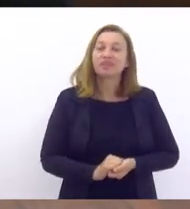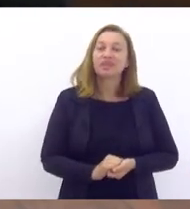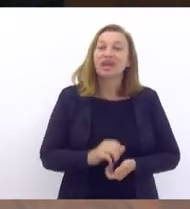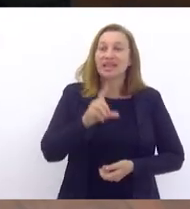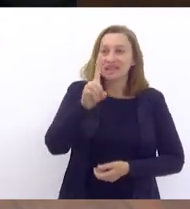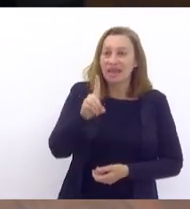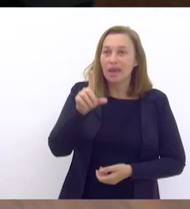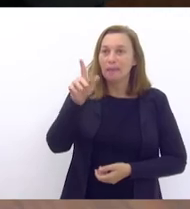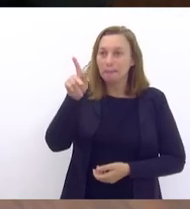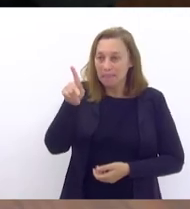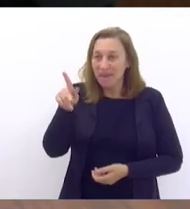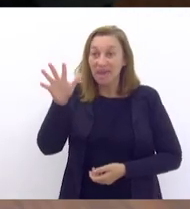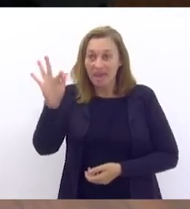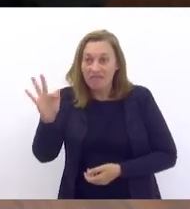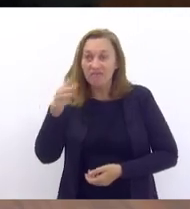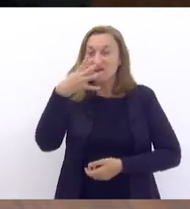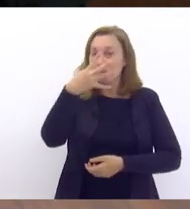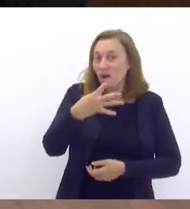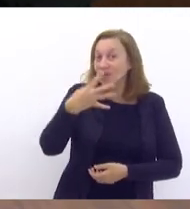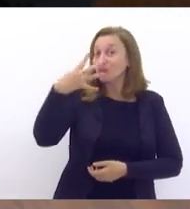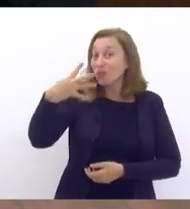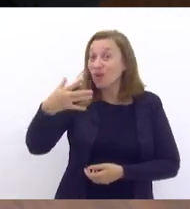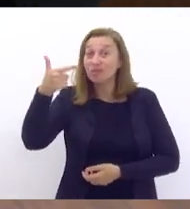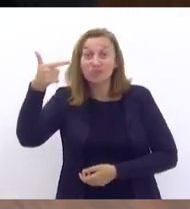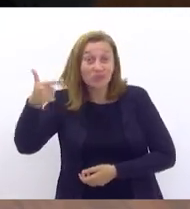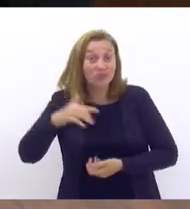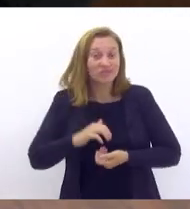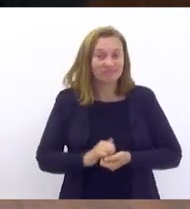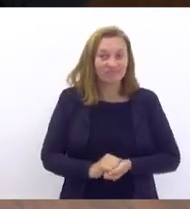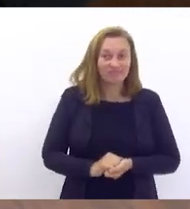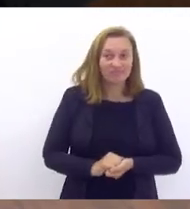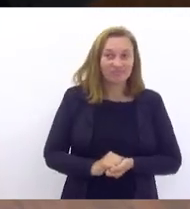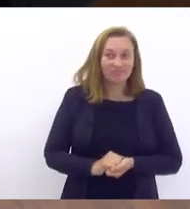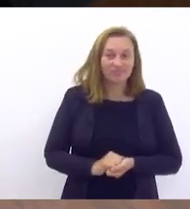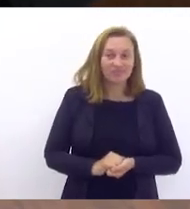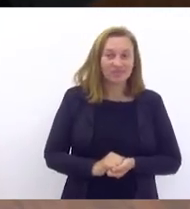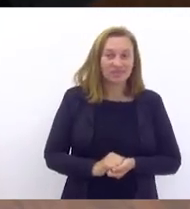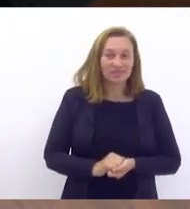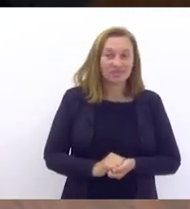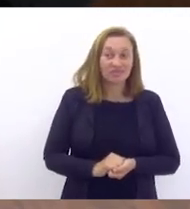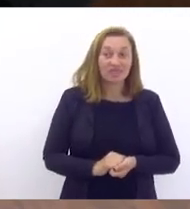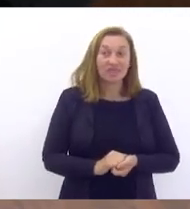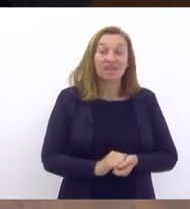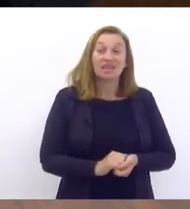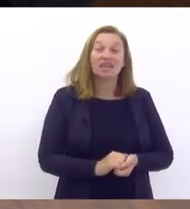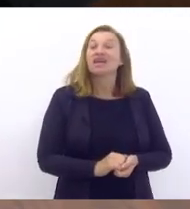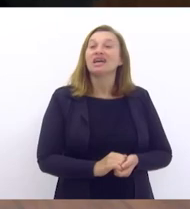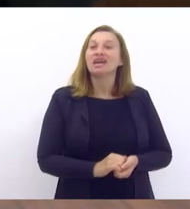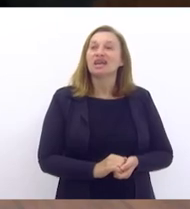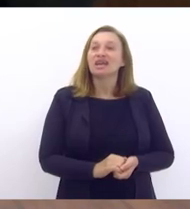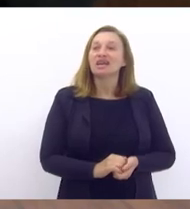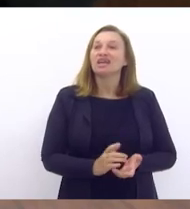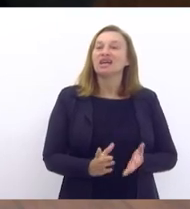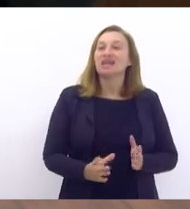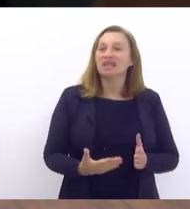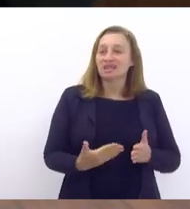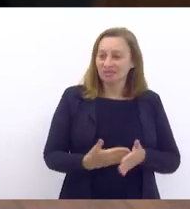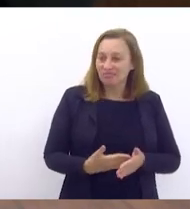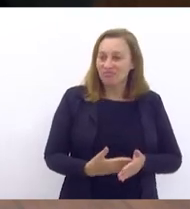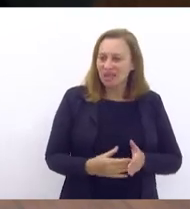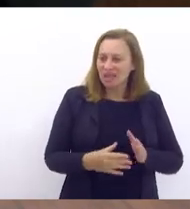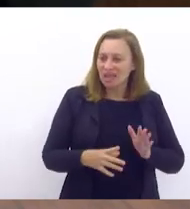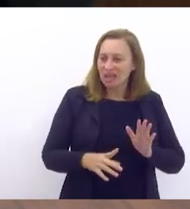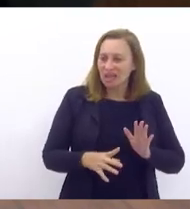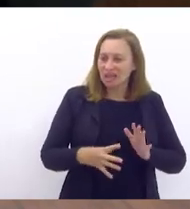DPF 442, que versa sobre a legalização do aborto até a